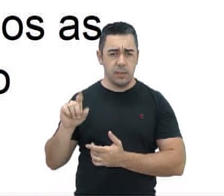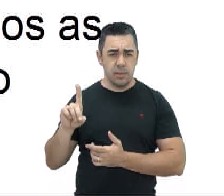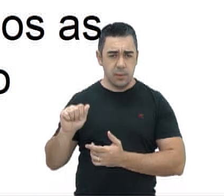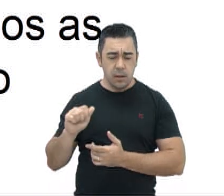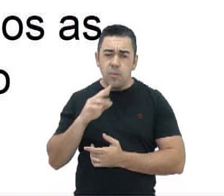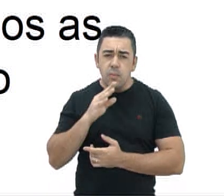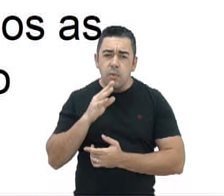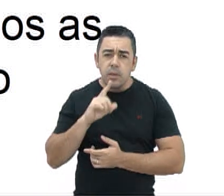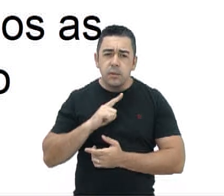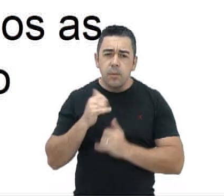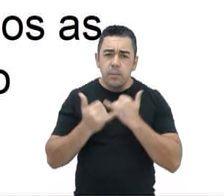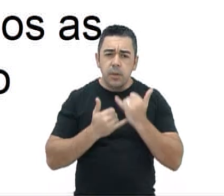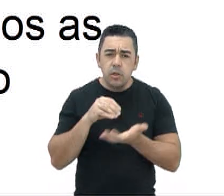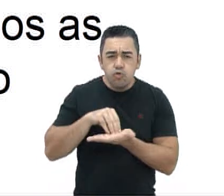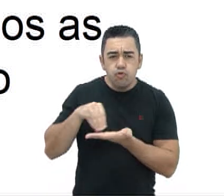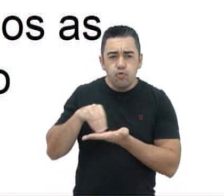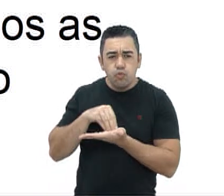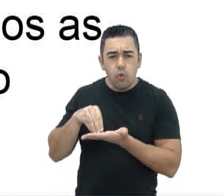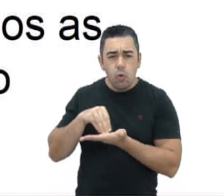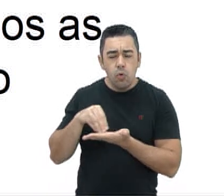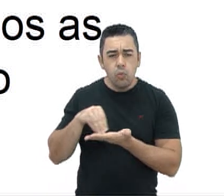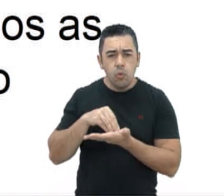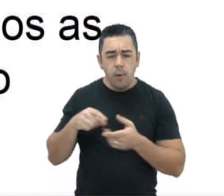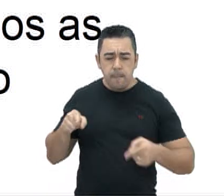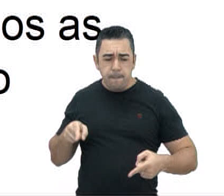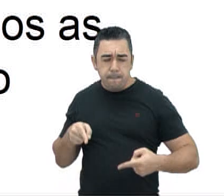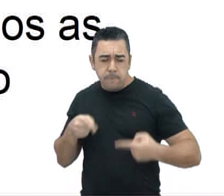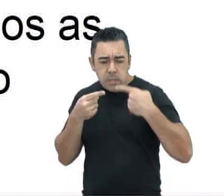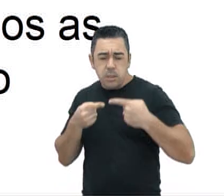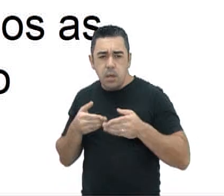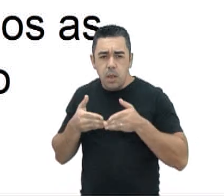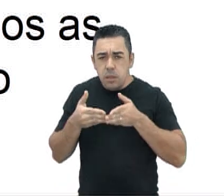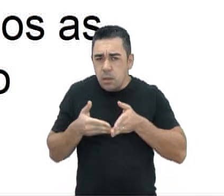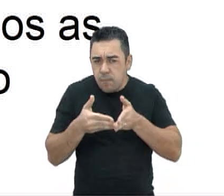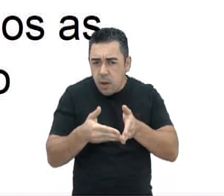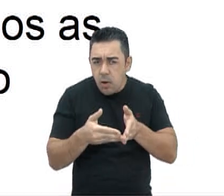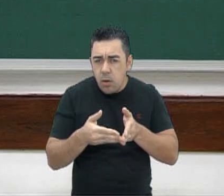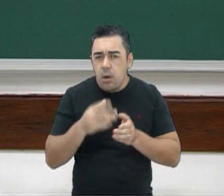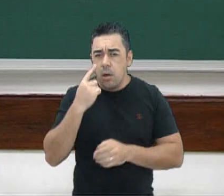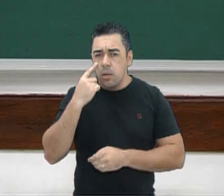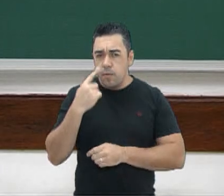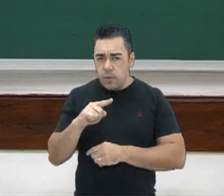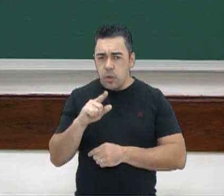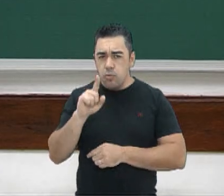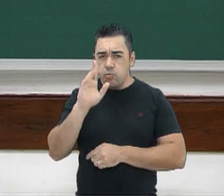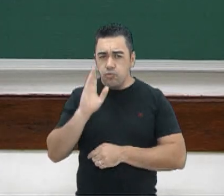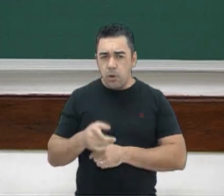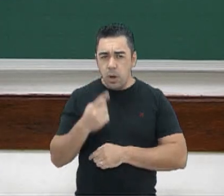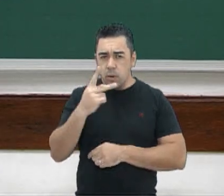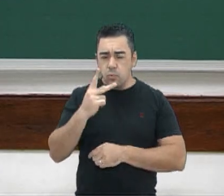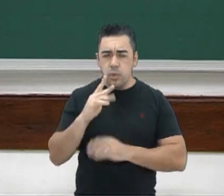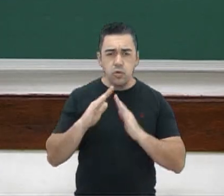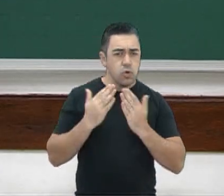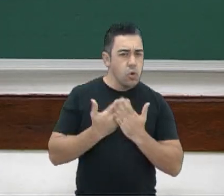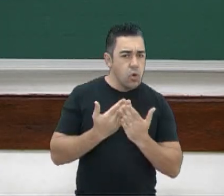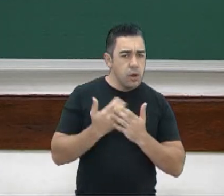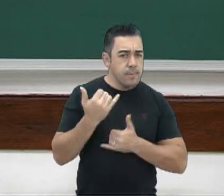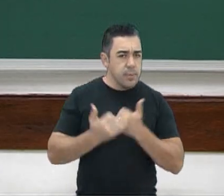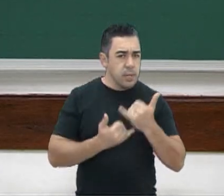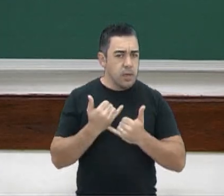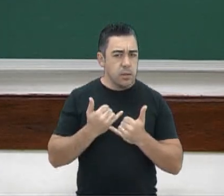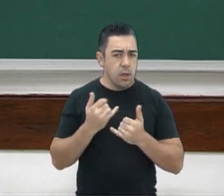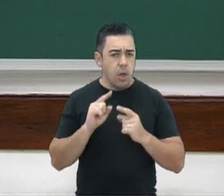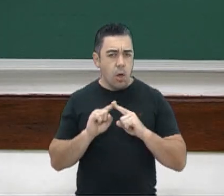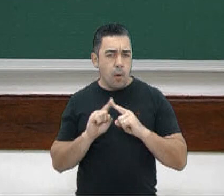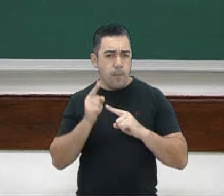Batalha Naval? Já jogou esse jogo em algum momento da sua vida? Em algum momento na sua escola ou em algum outro local